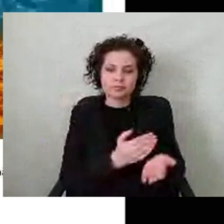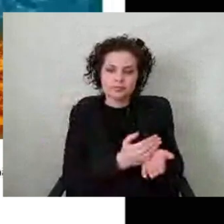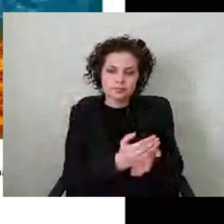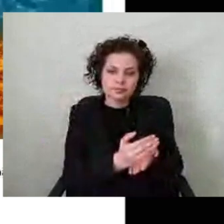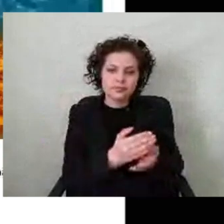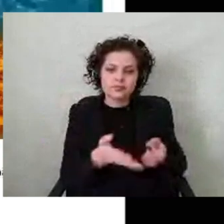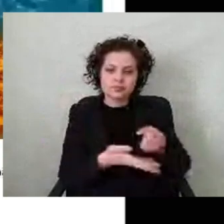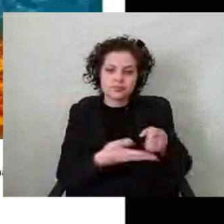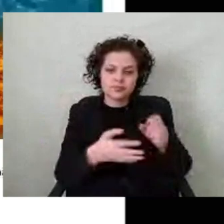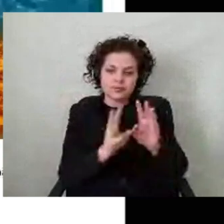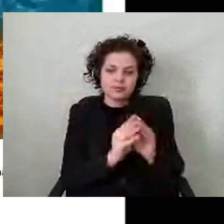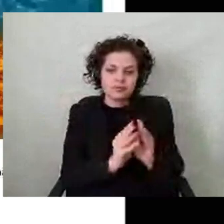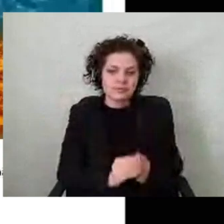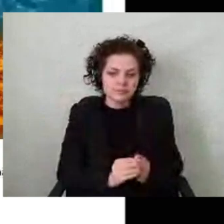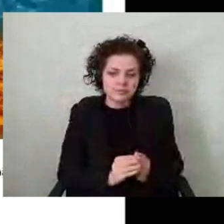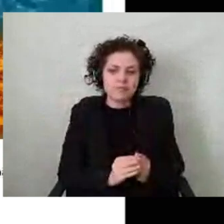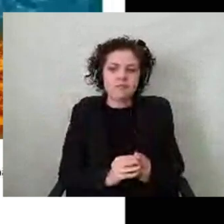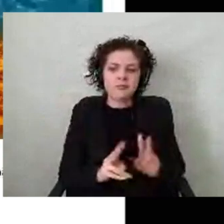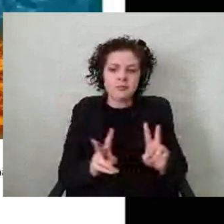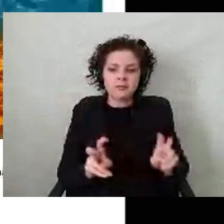os coronavírus,